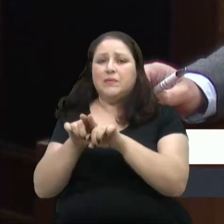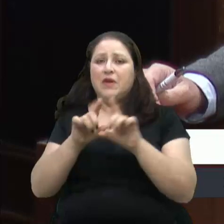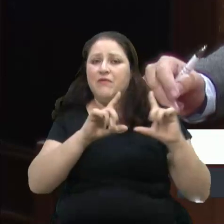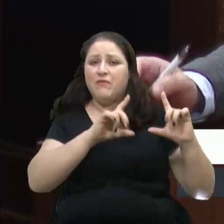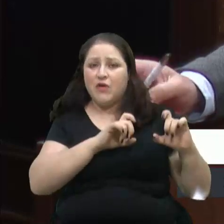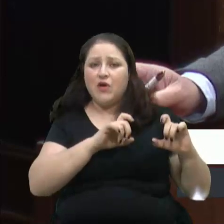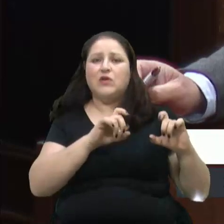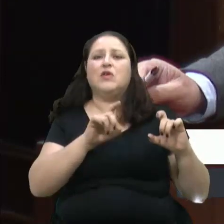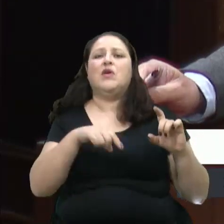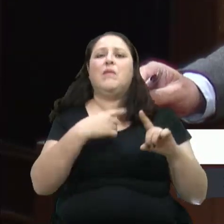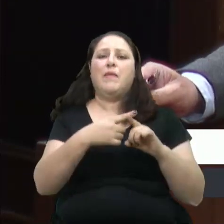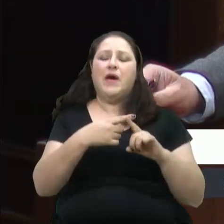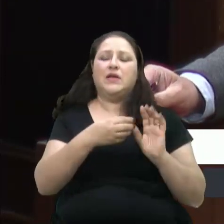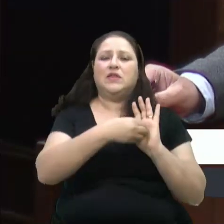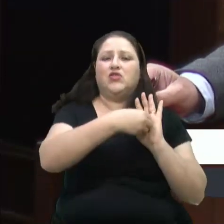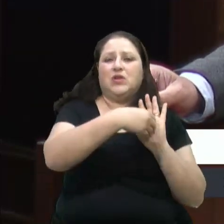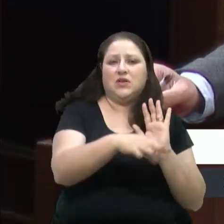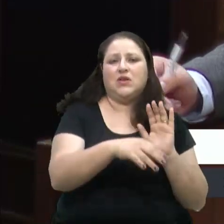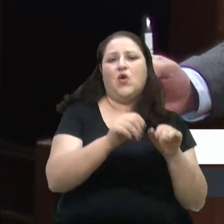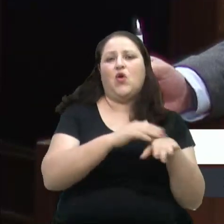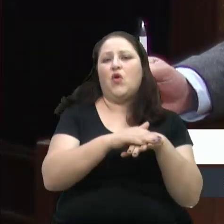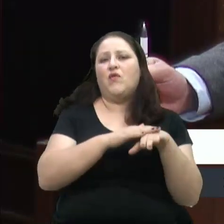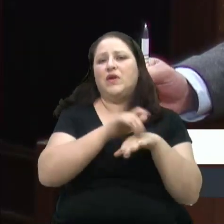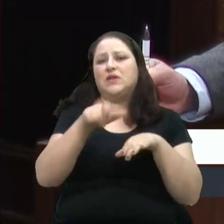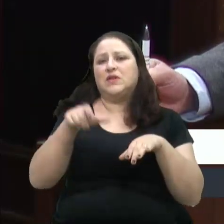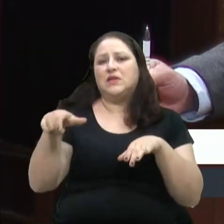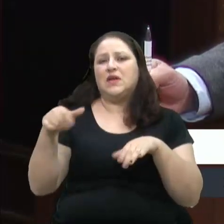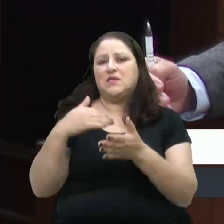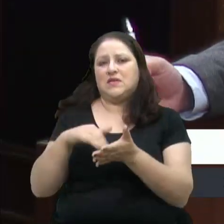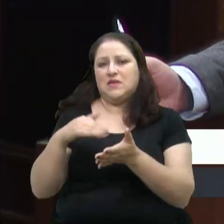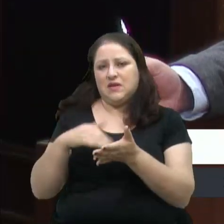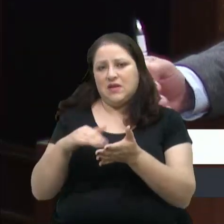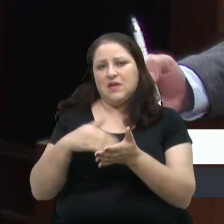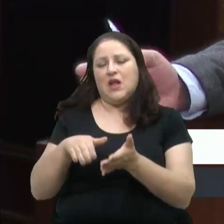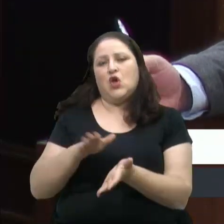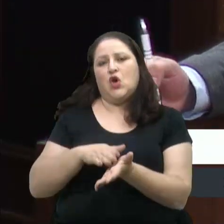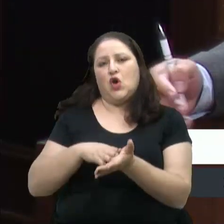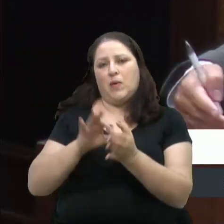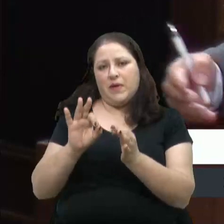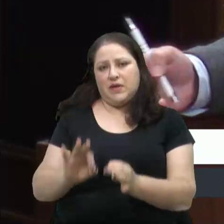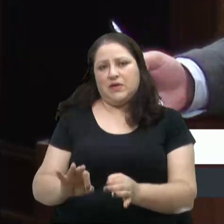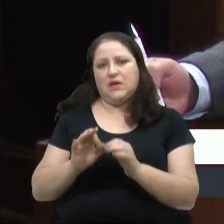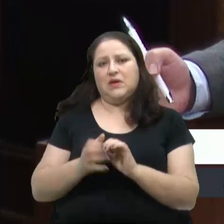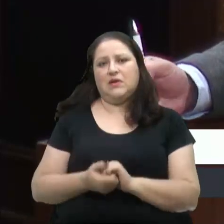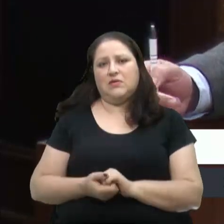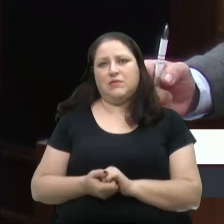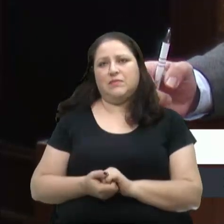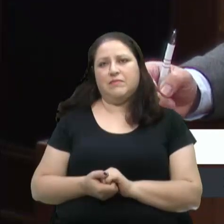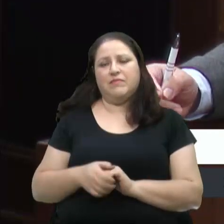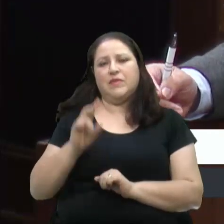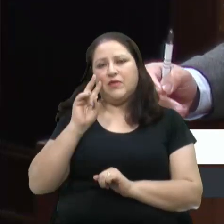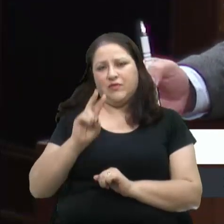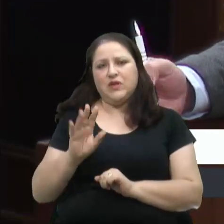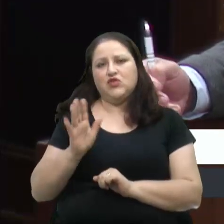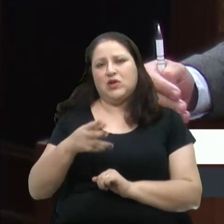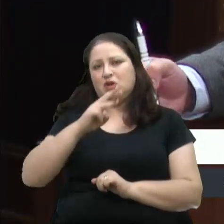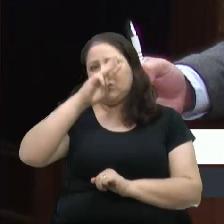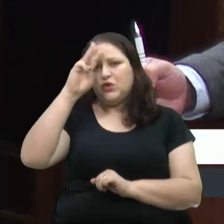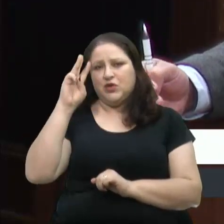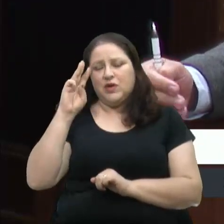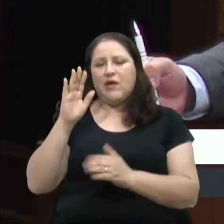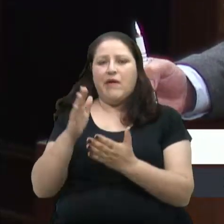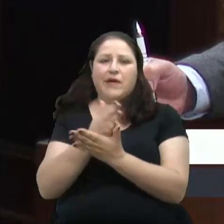oficiais conversar com o secretários né fazer as devidas cobranças né e eu vi como diz o Vereador Juliano Às vezes